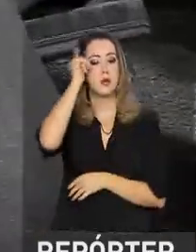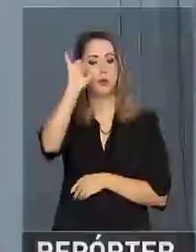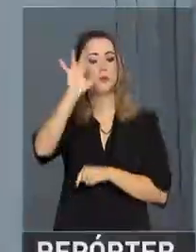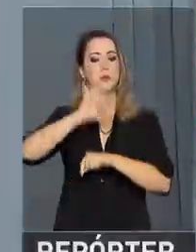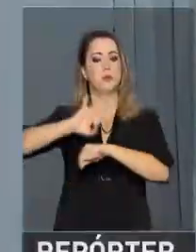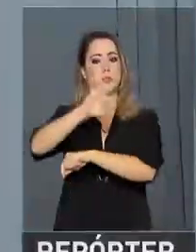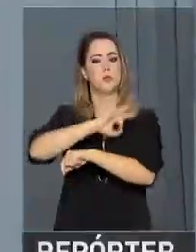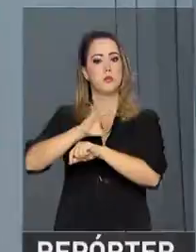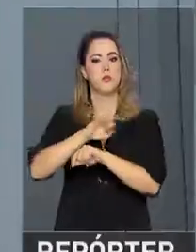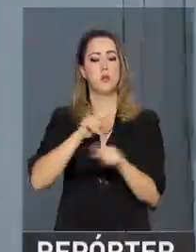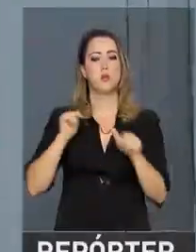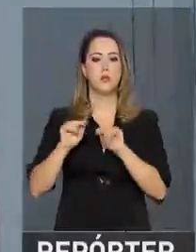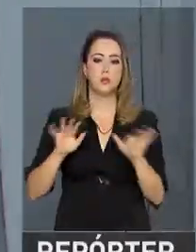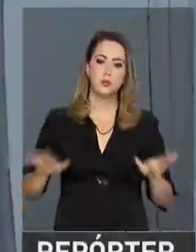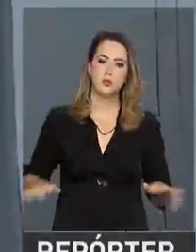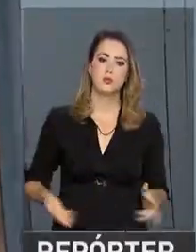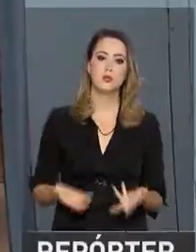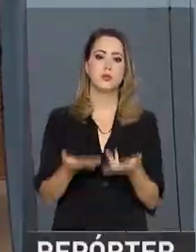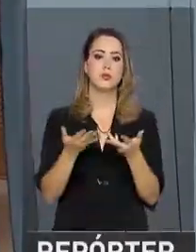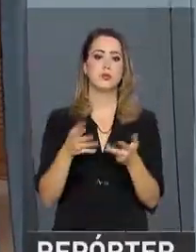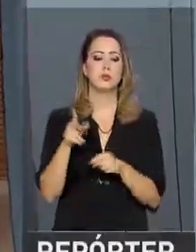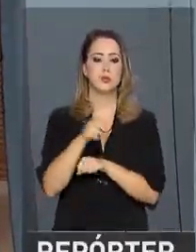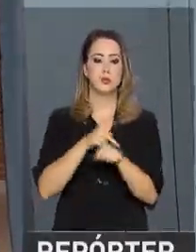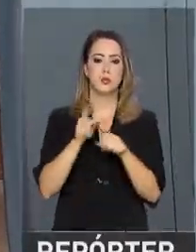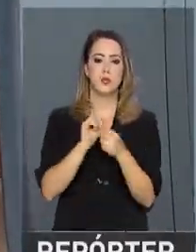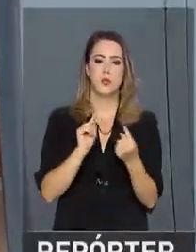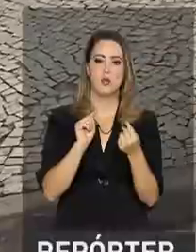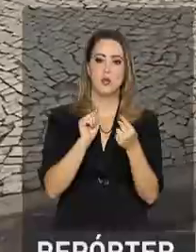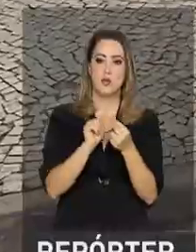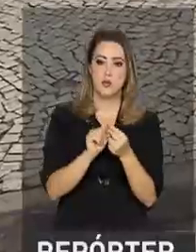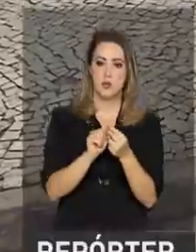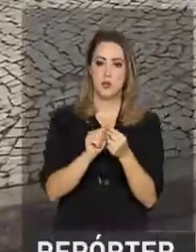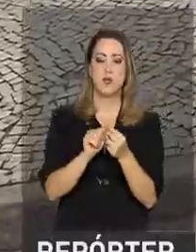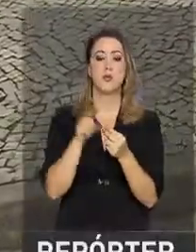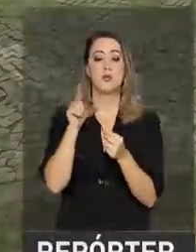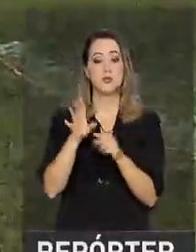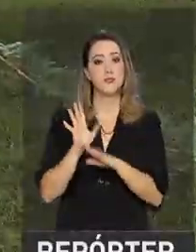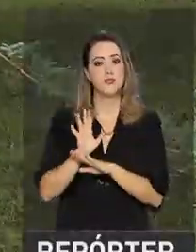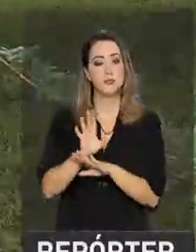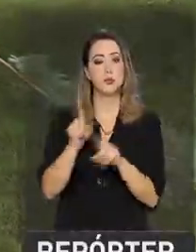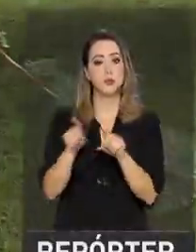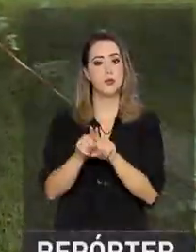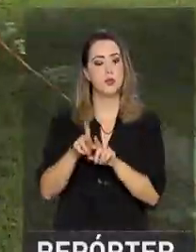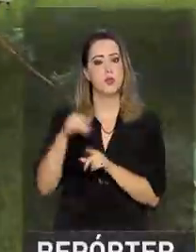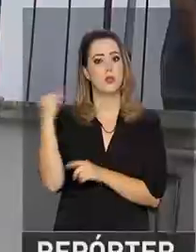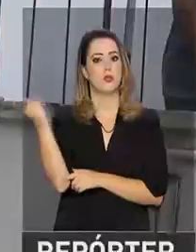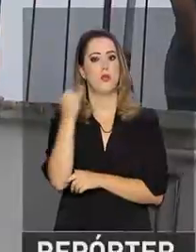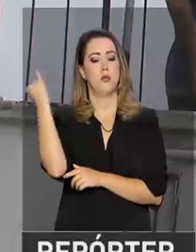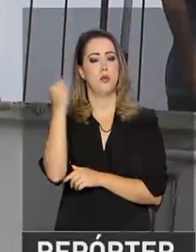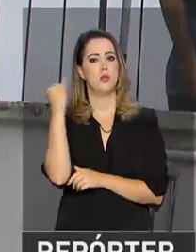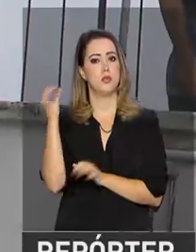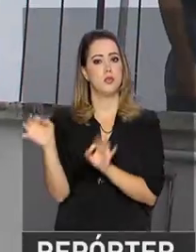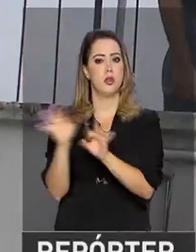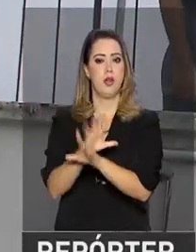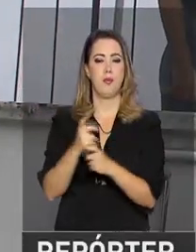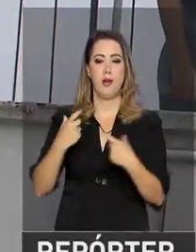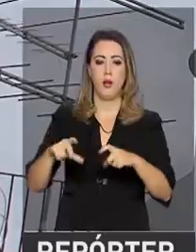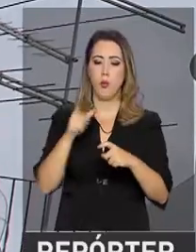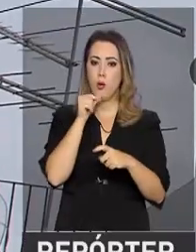em diversas cidades do país com o objetivo de reforçar sobre a importância de eliminar os focos